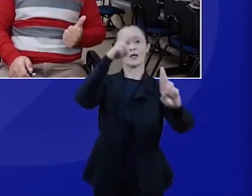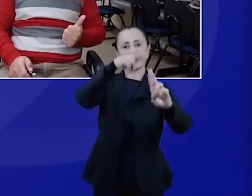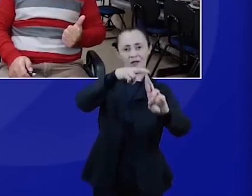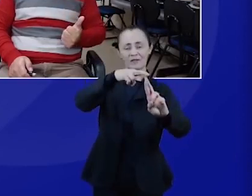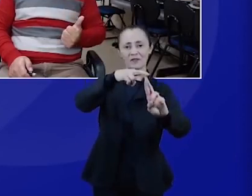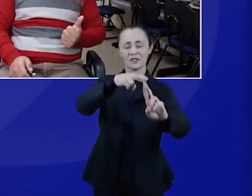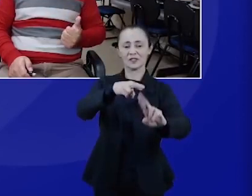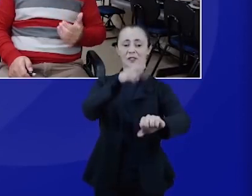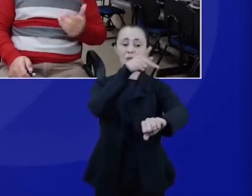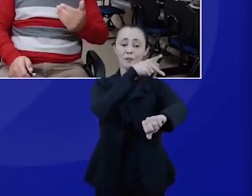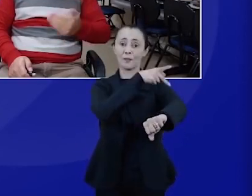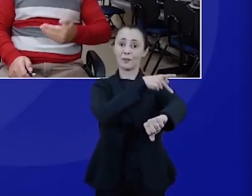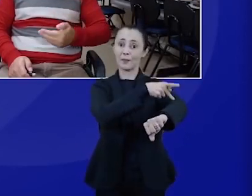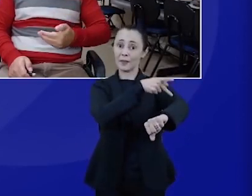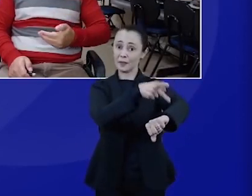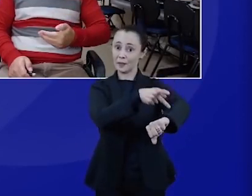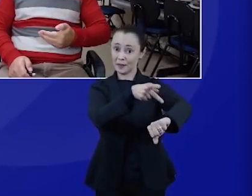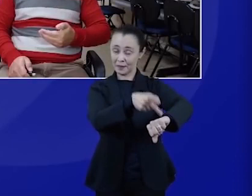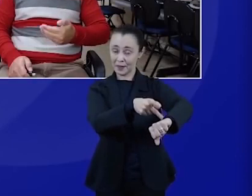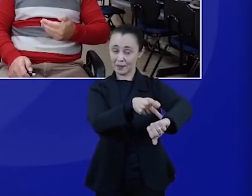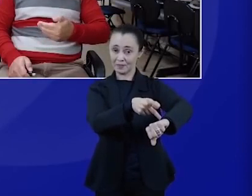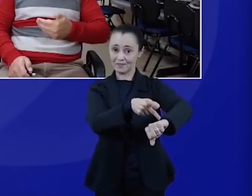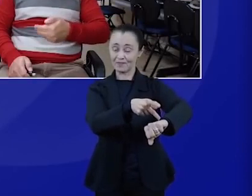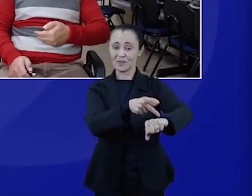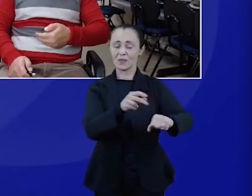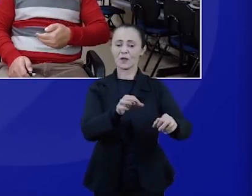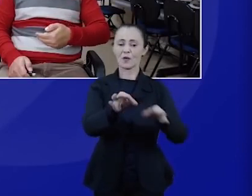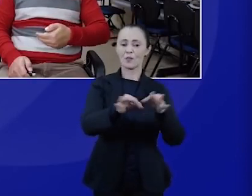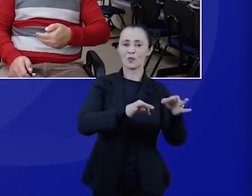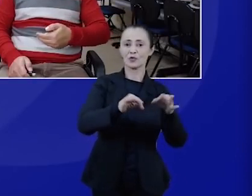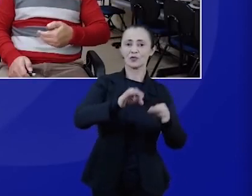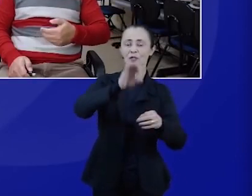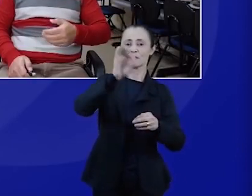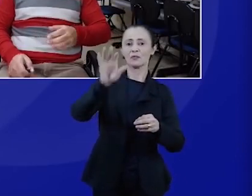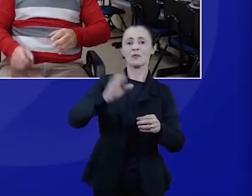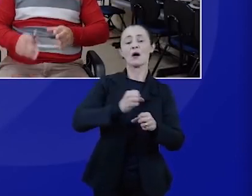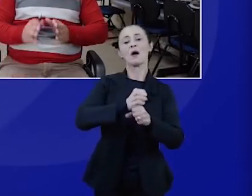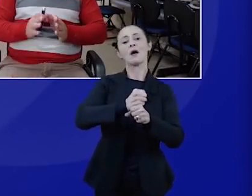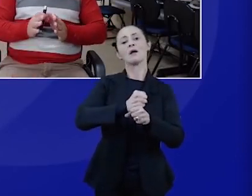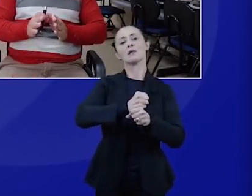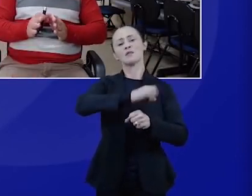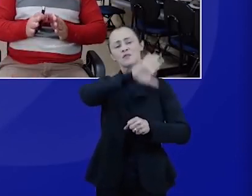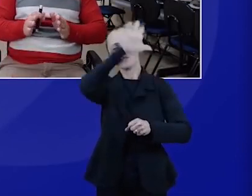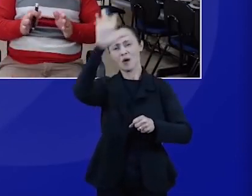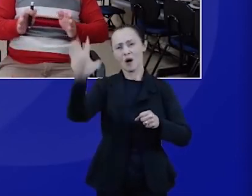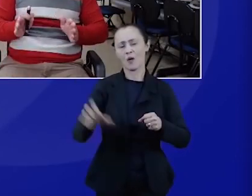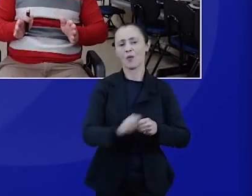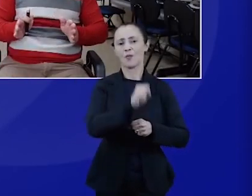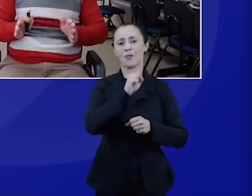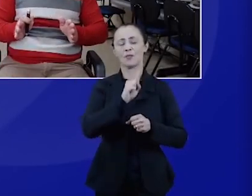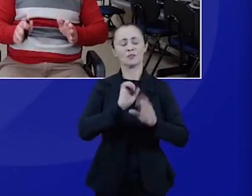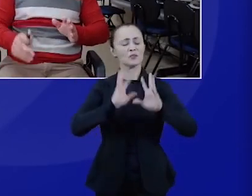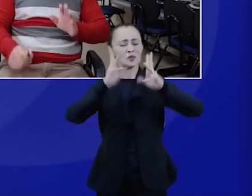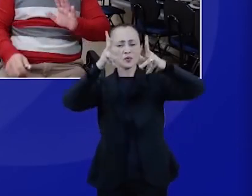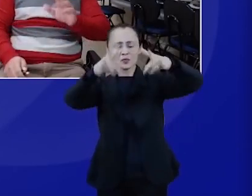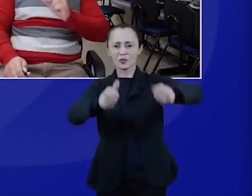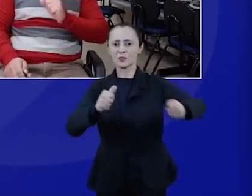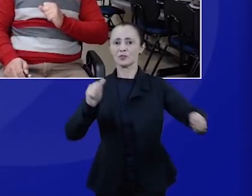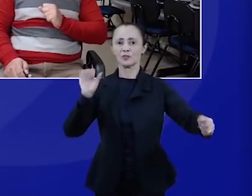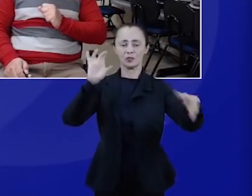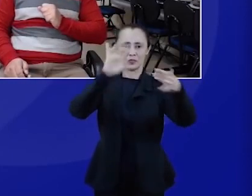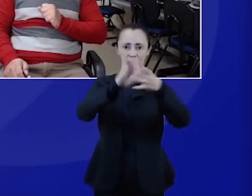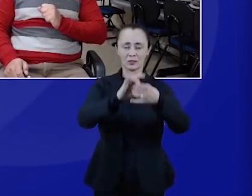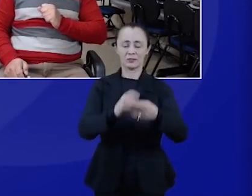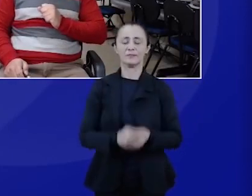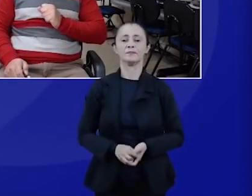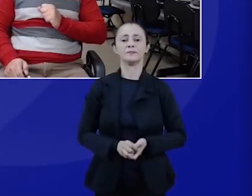projeto político-pedagógico, o plano anual e o plano de aula. Nós não podemos ter coisas distintas. Vamos